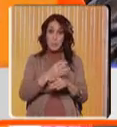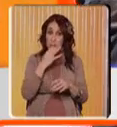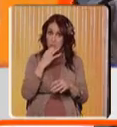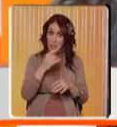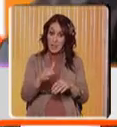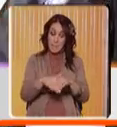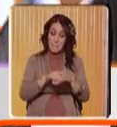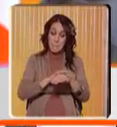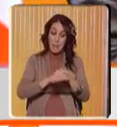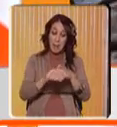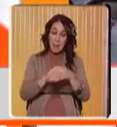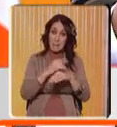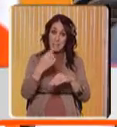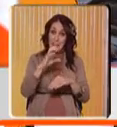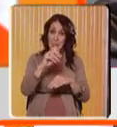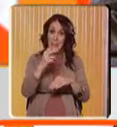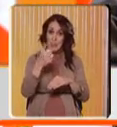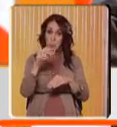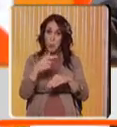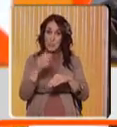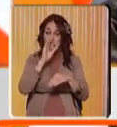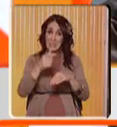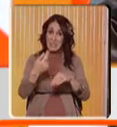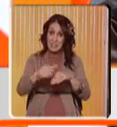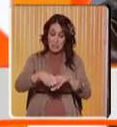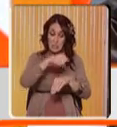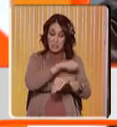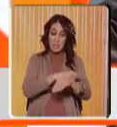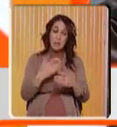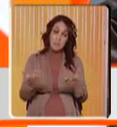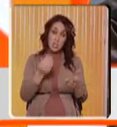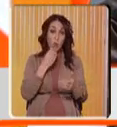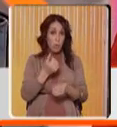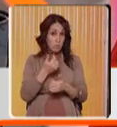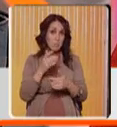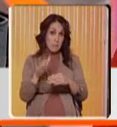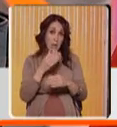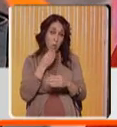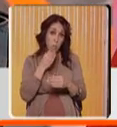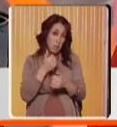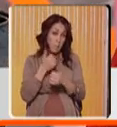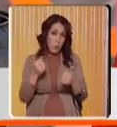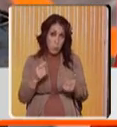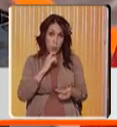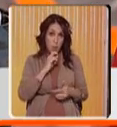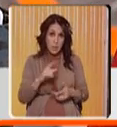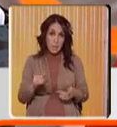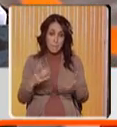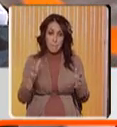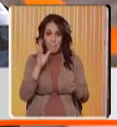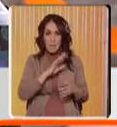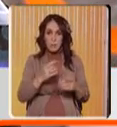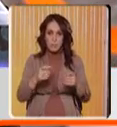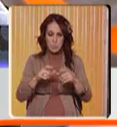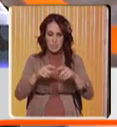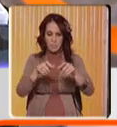estamos a falar. Exatamente. Pele carbonizada. Já vamos retirar a parte que é maléfica, digamos assim. Mas se for fazer um piano de